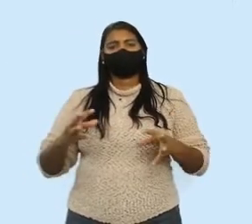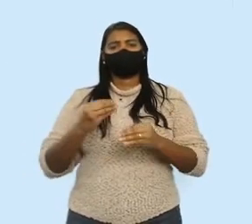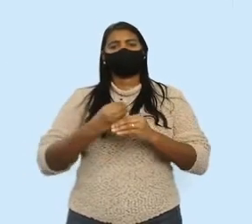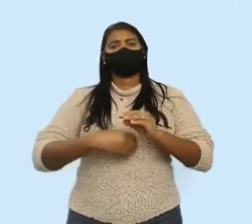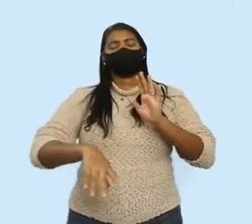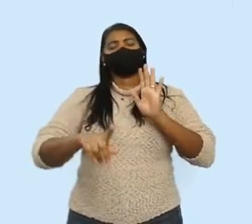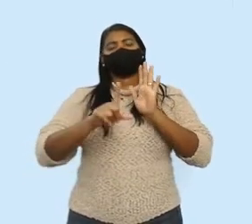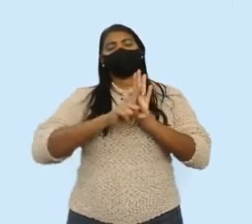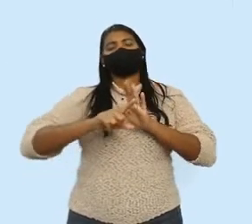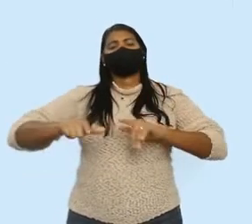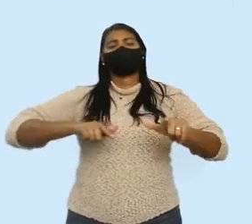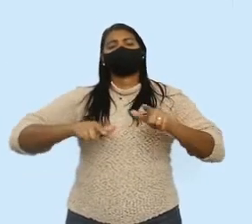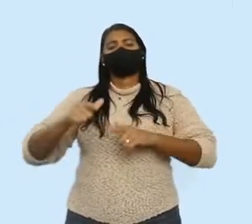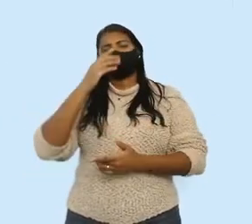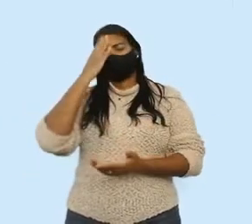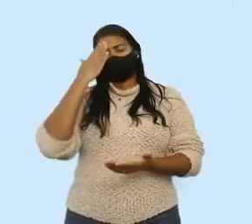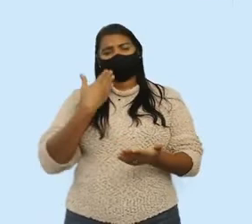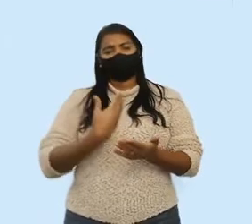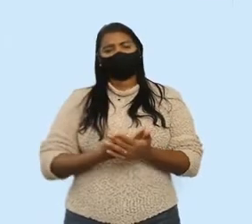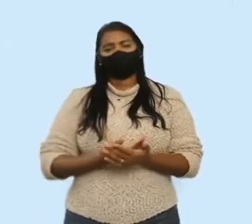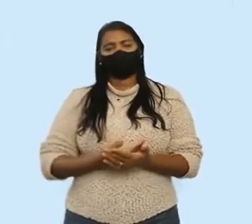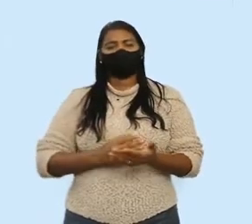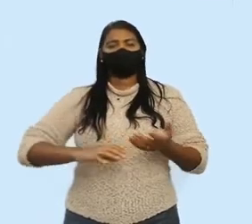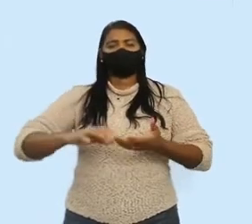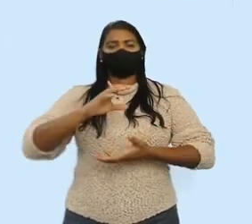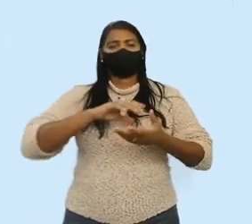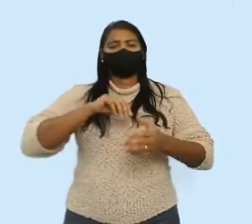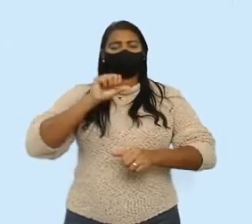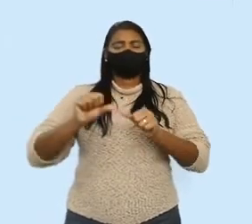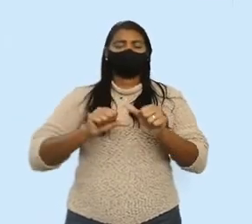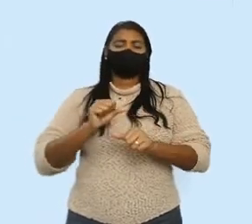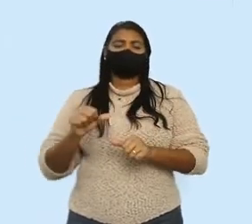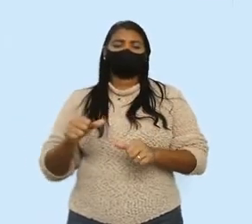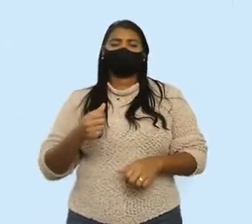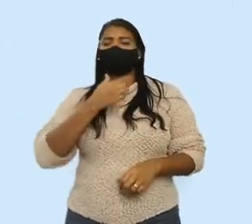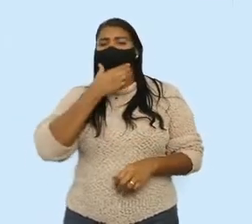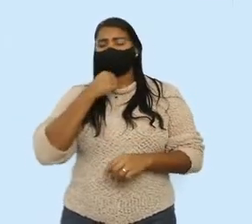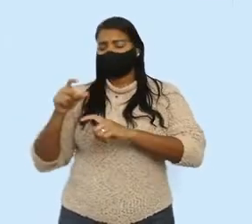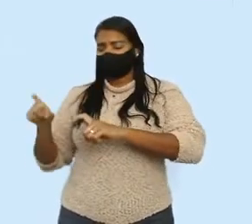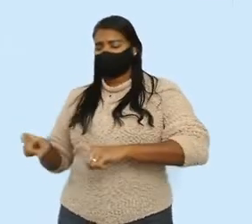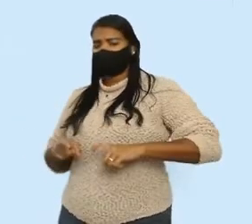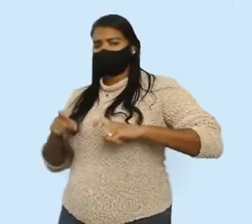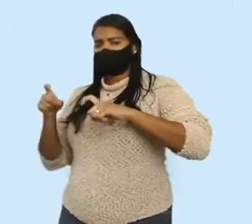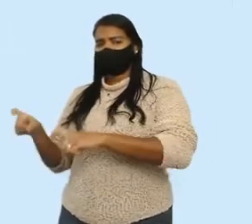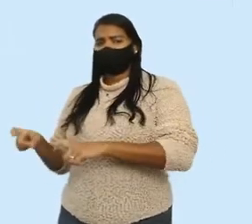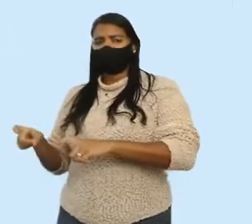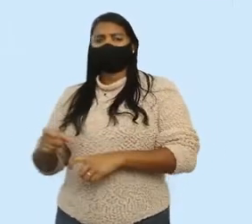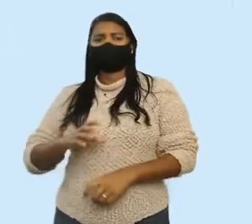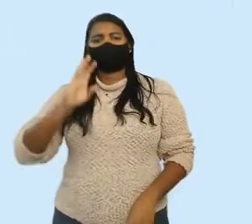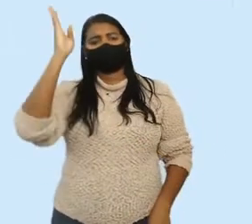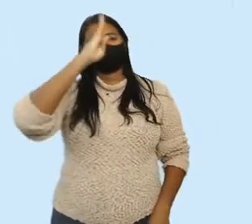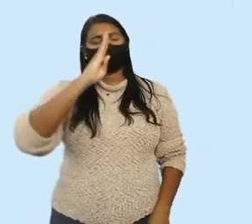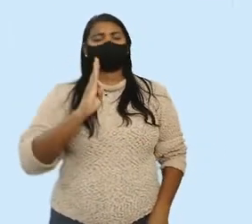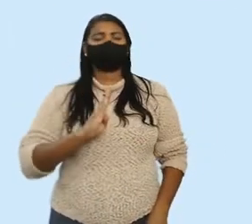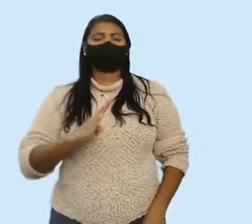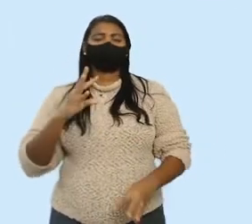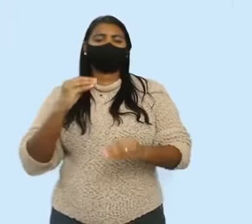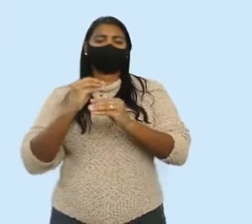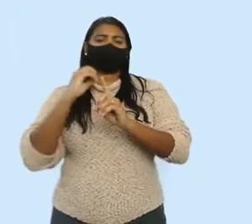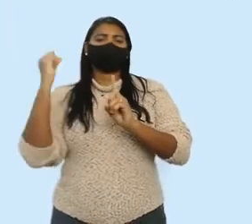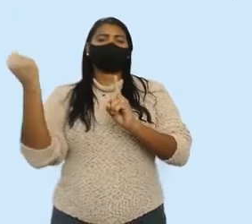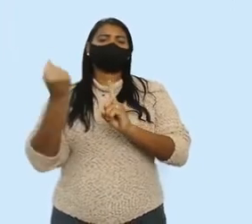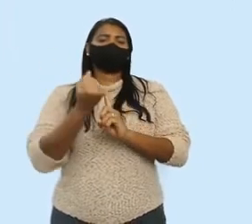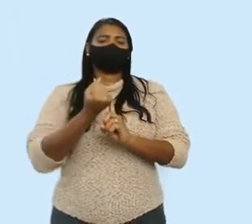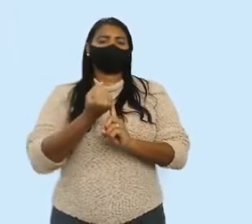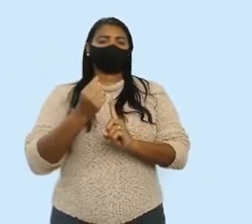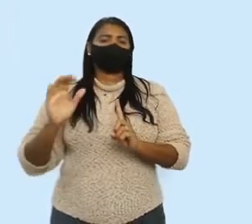leis trabalhistas e achar que foi algo tão revolucionário, porque o homem do campo, e o Brasil ainda era uma sociedade em